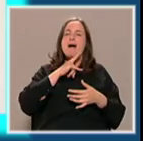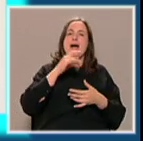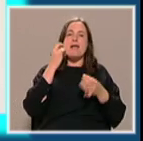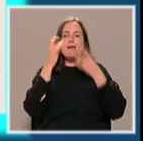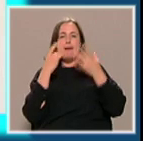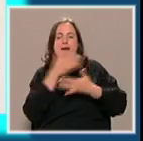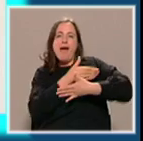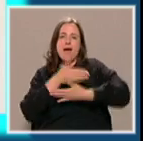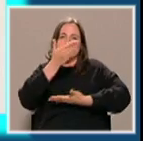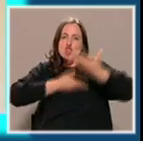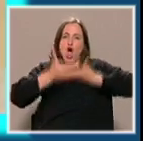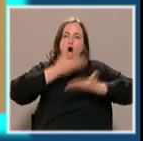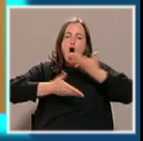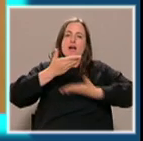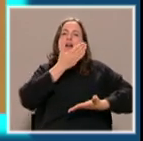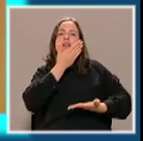e o feto.